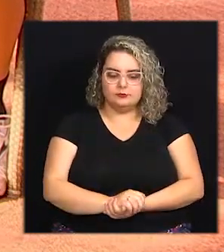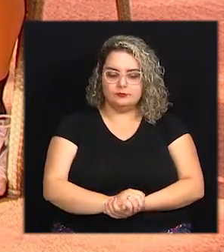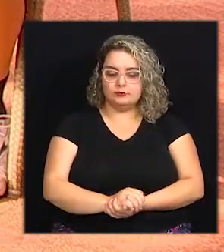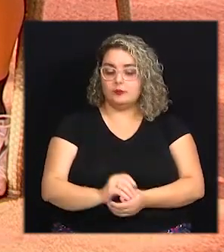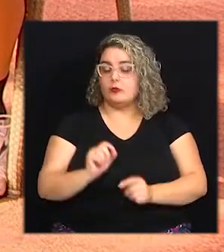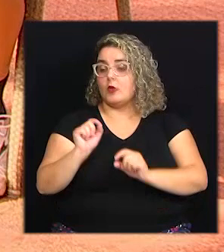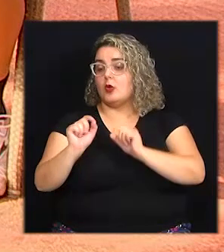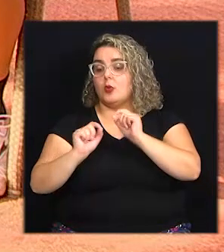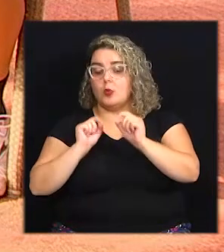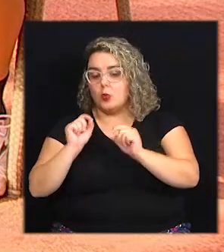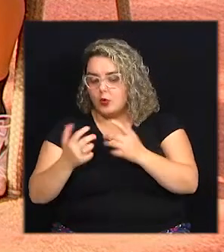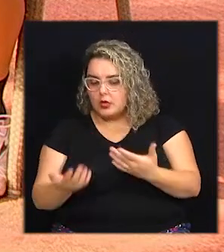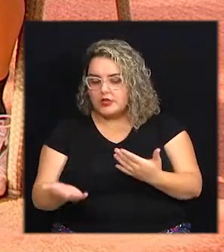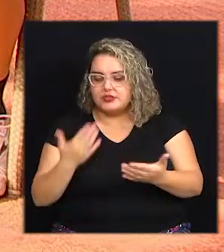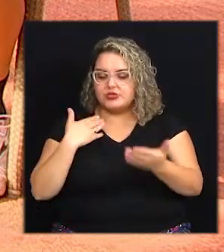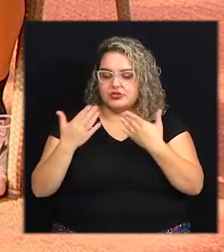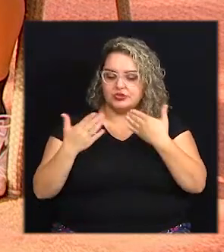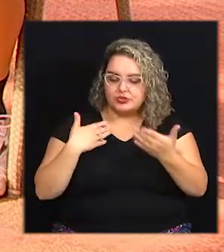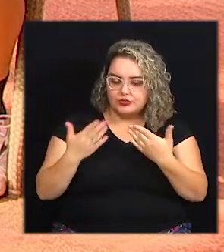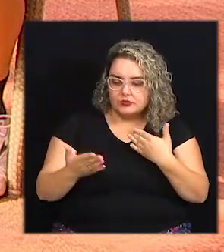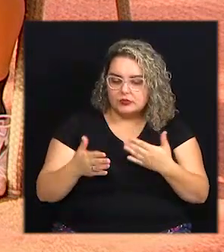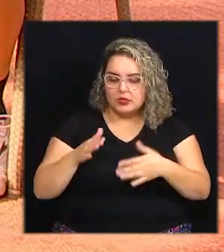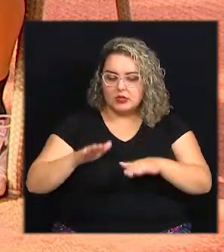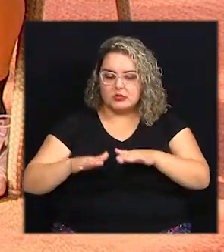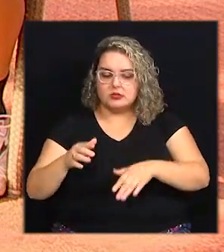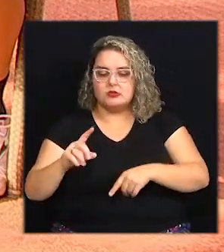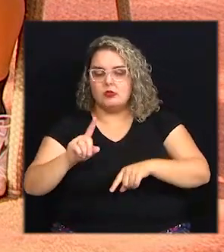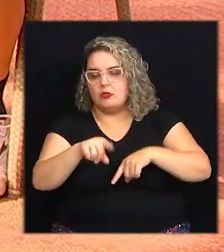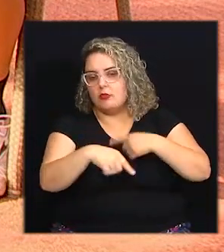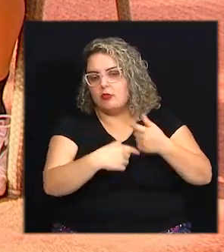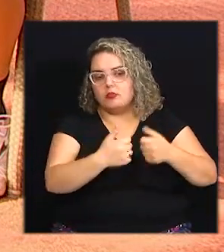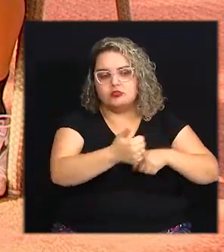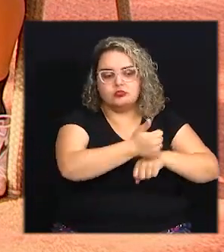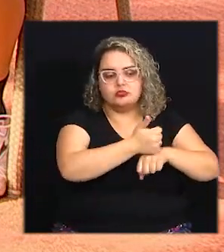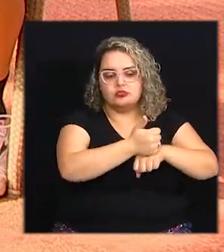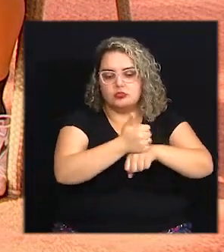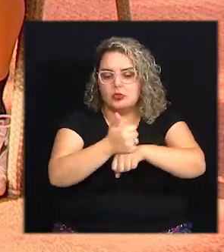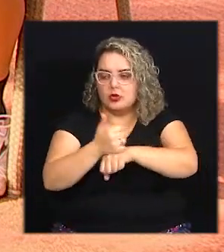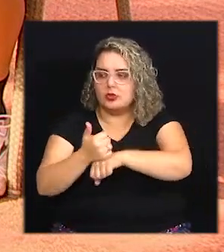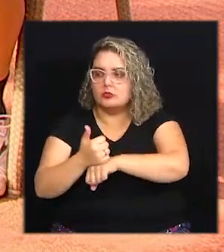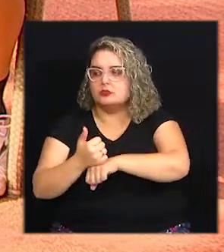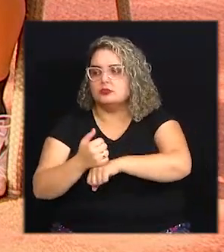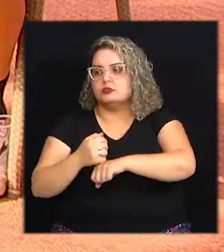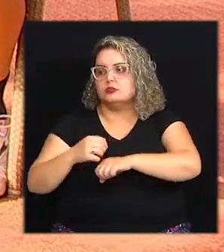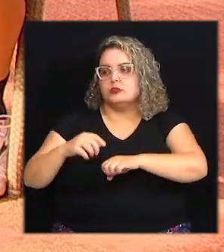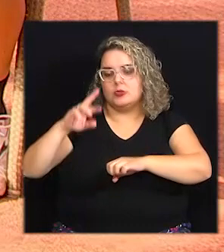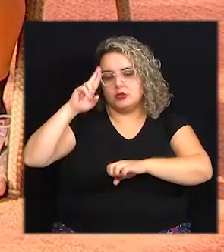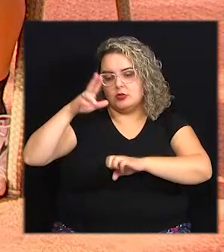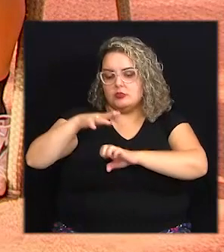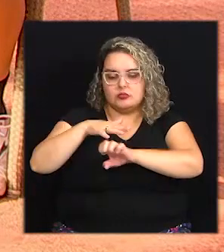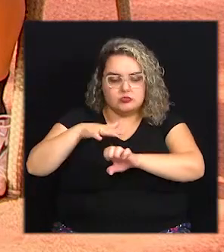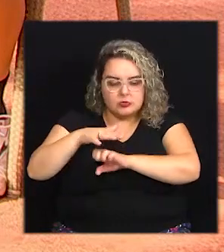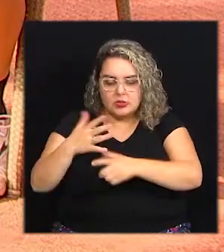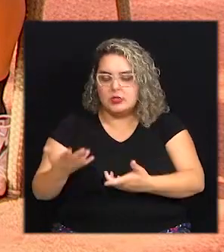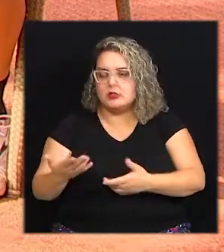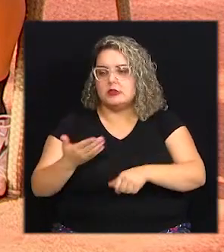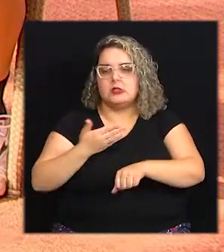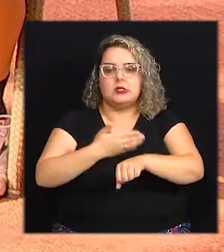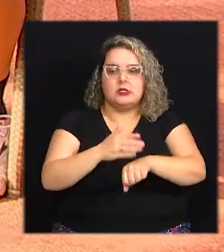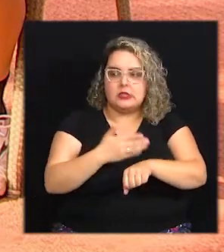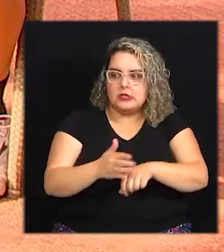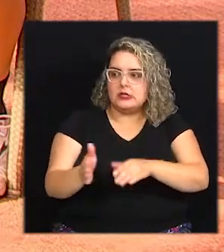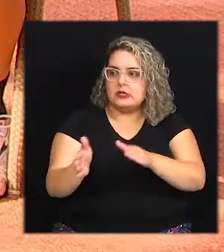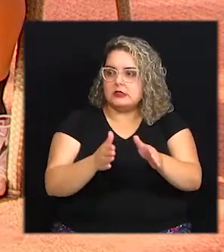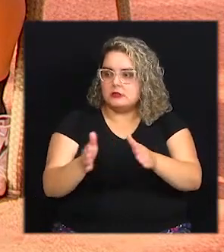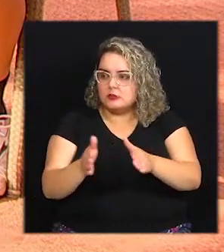Com quem você já conversou, talvez outros atletas, empresário, treinador, essa